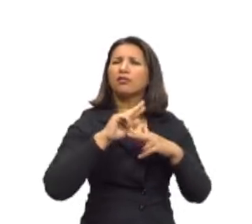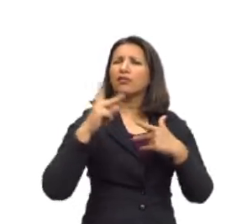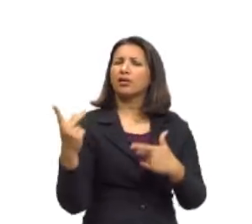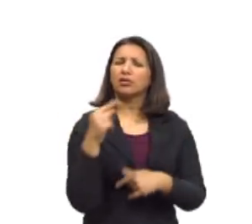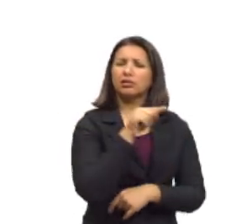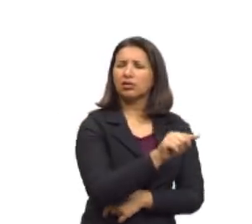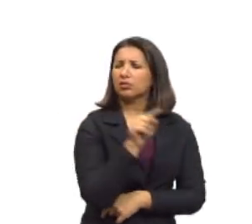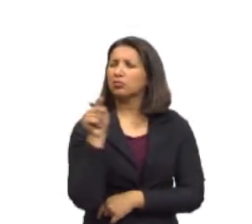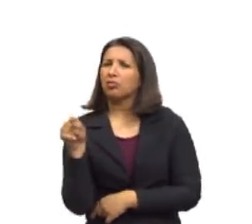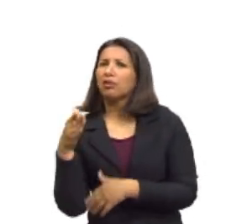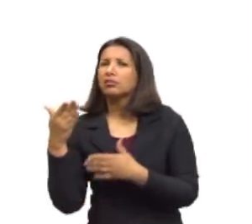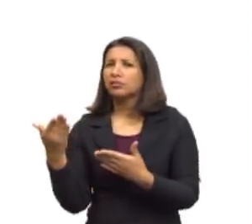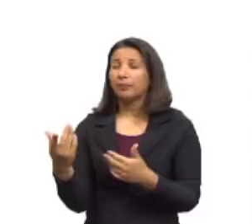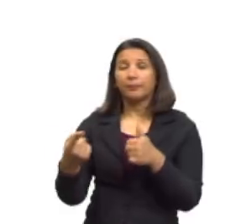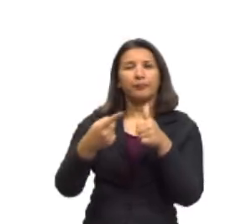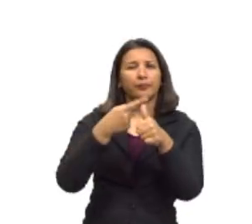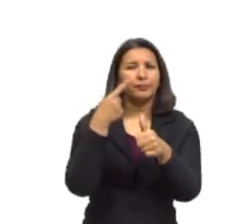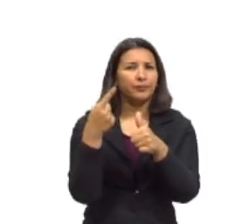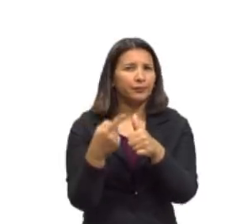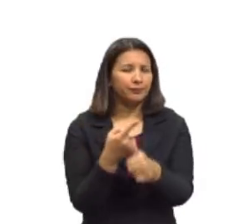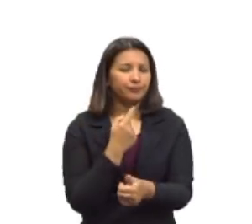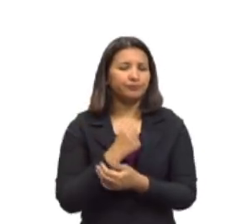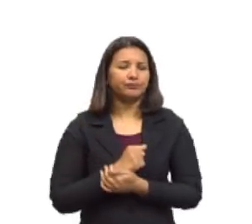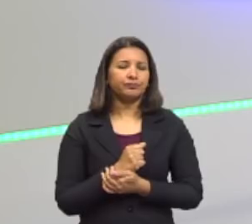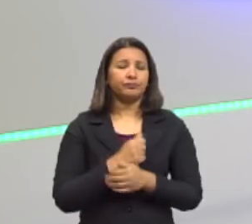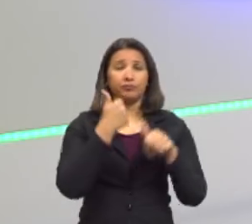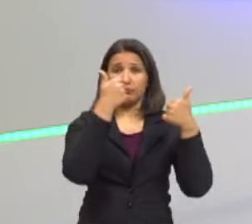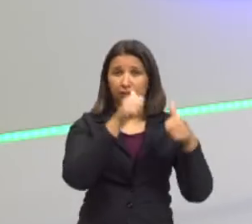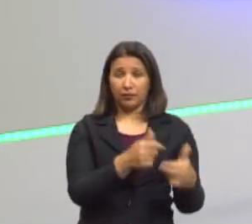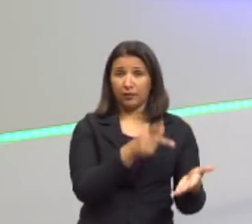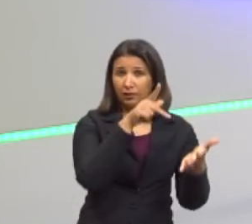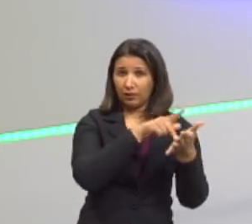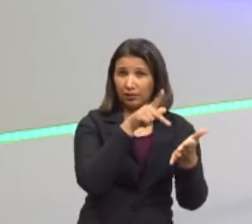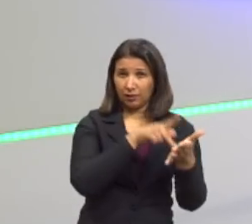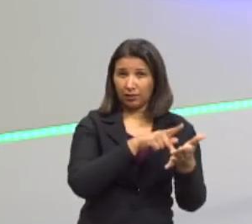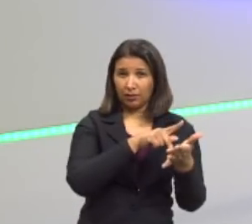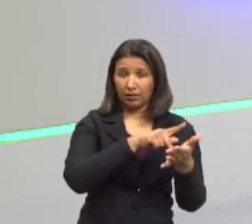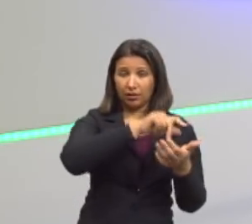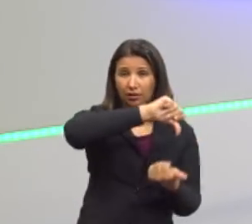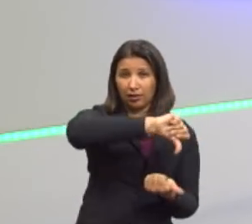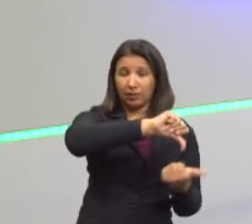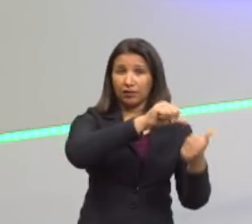imagem virtual? Primeiro, a imagem real é sempre invertida,